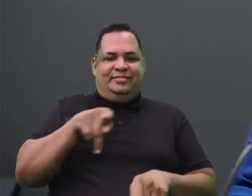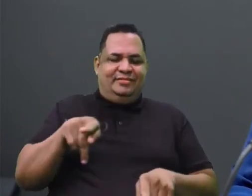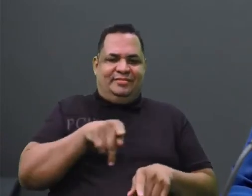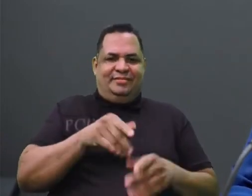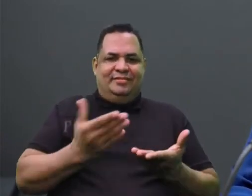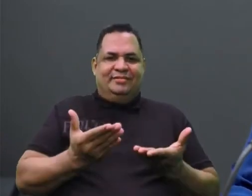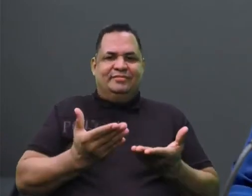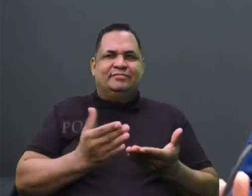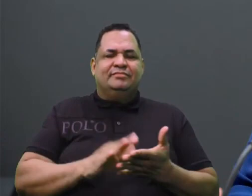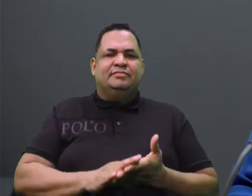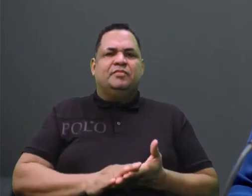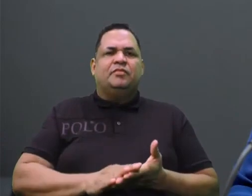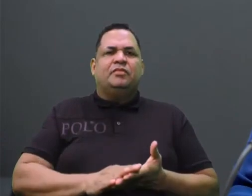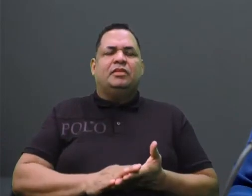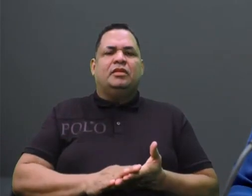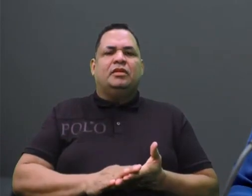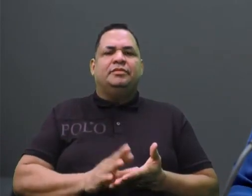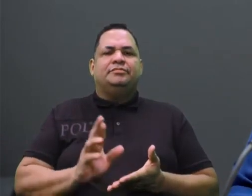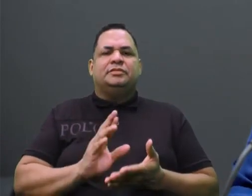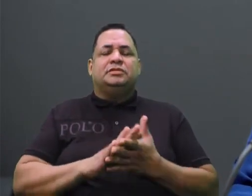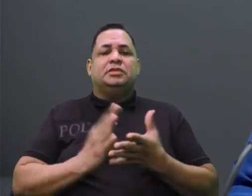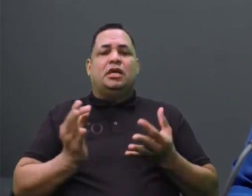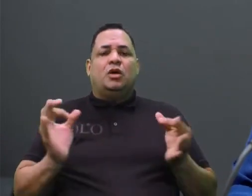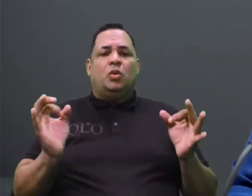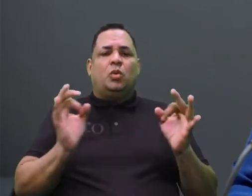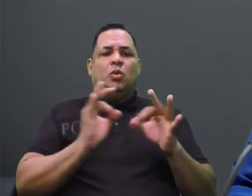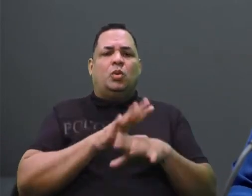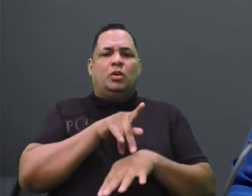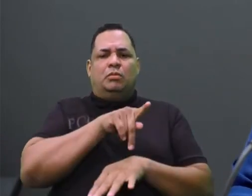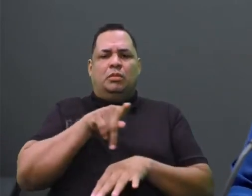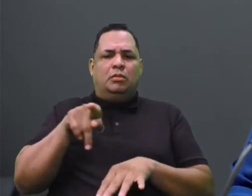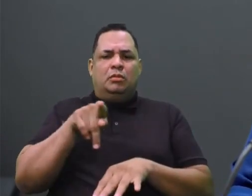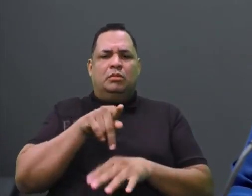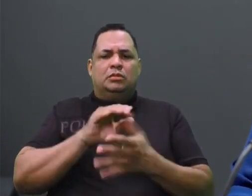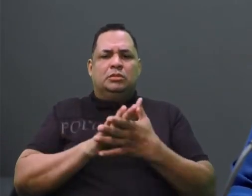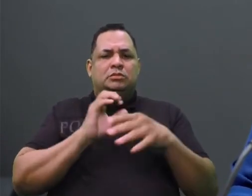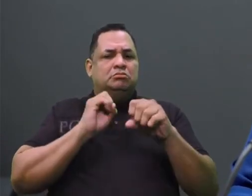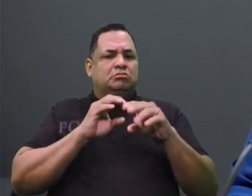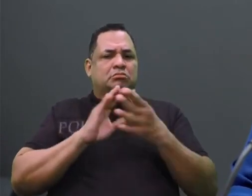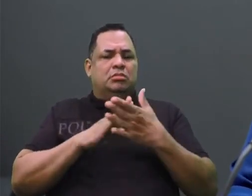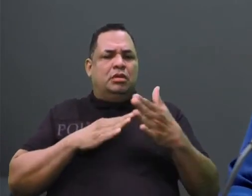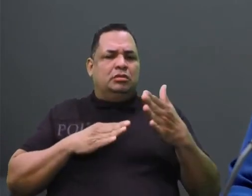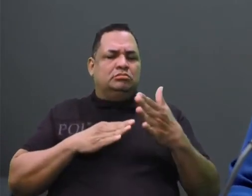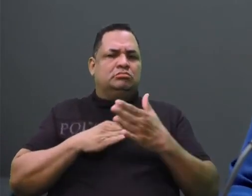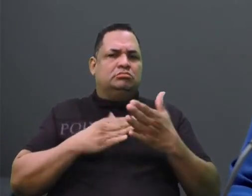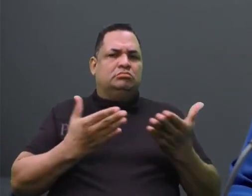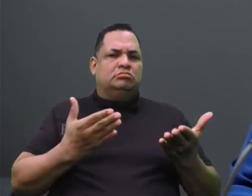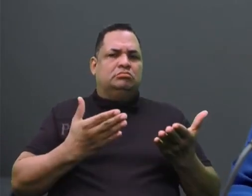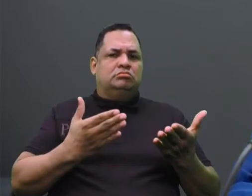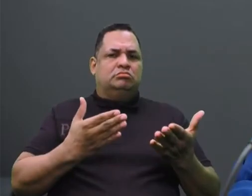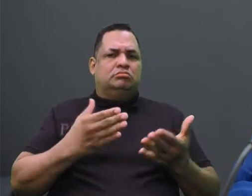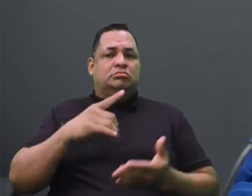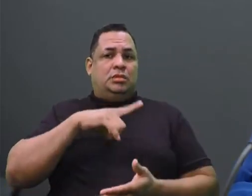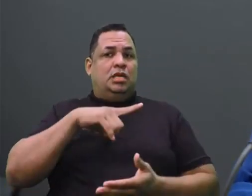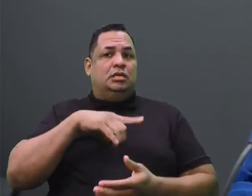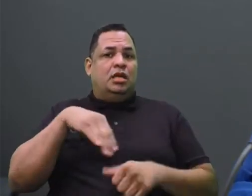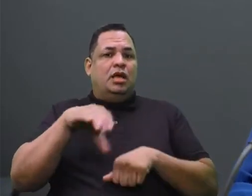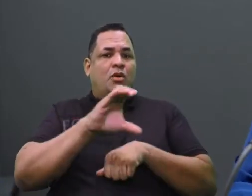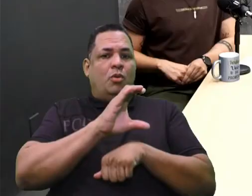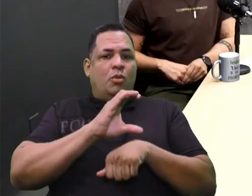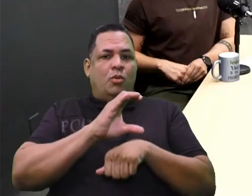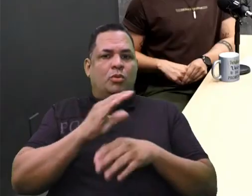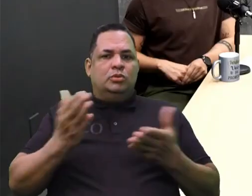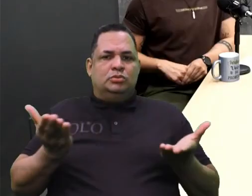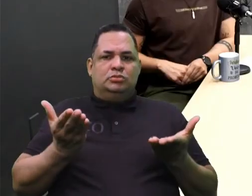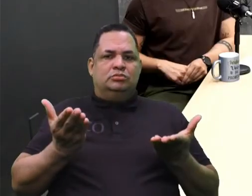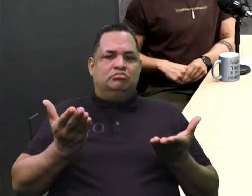época, quem tinha concluído o magistério era professora, dava aula para até hoje chamado... Tinha até concurso, né, voltado para isso.